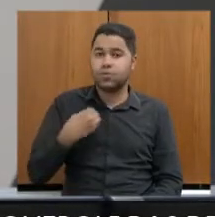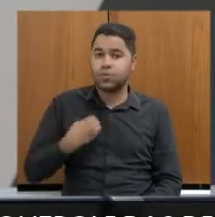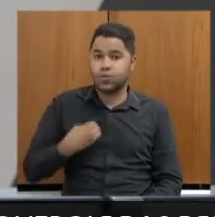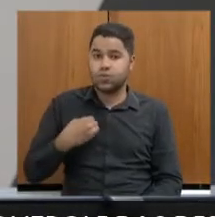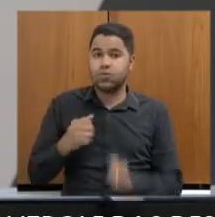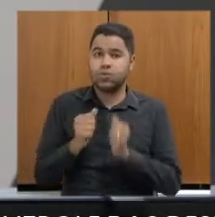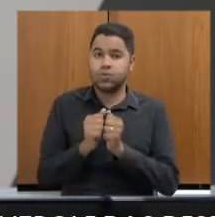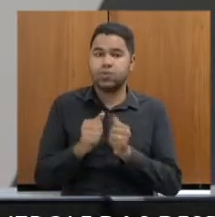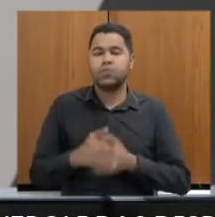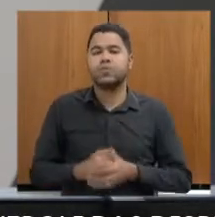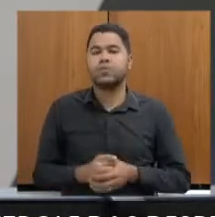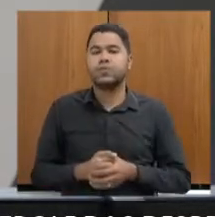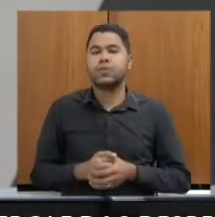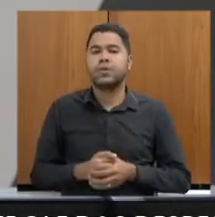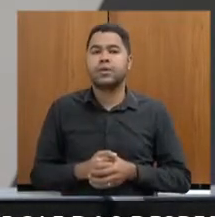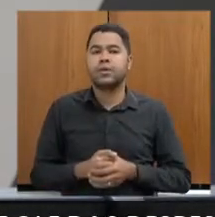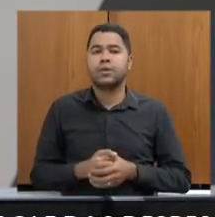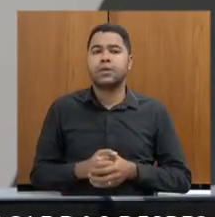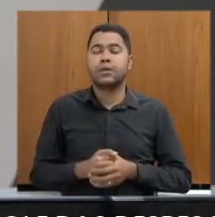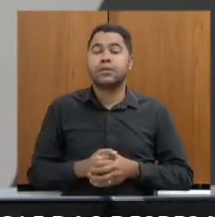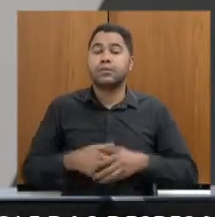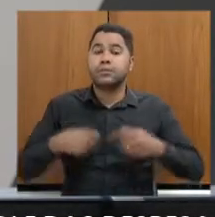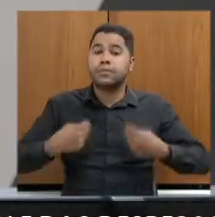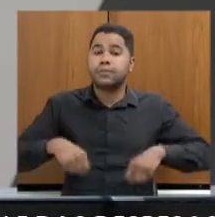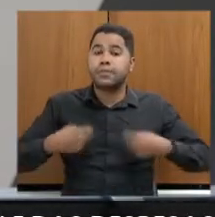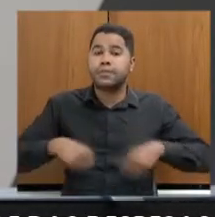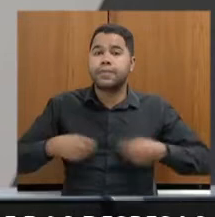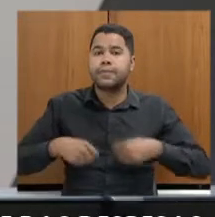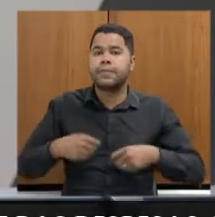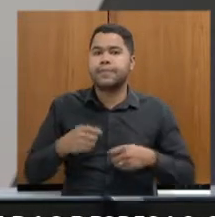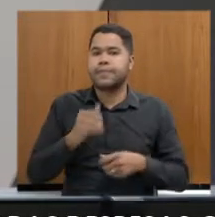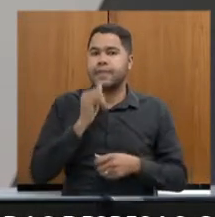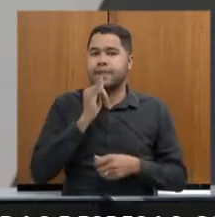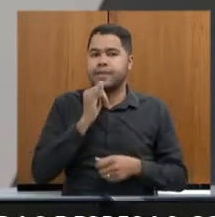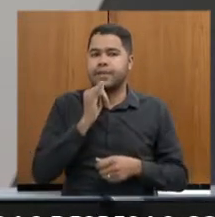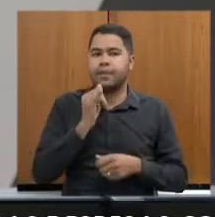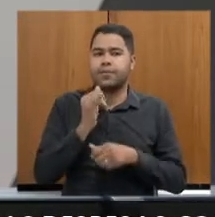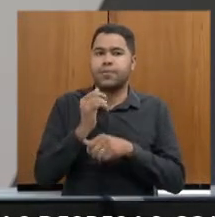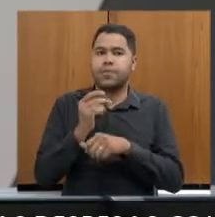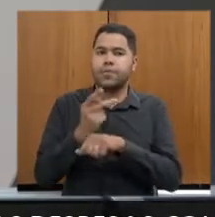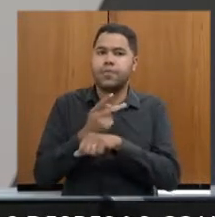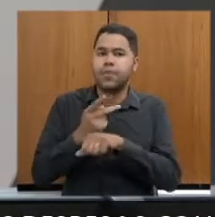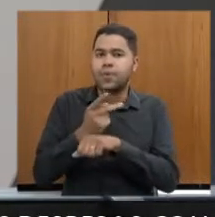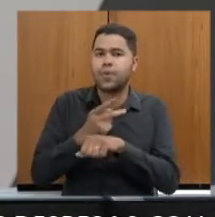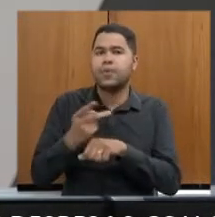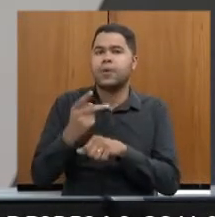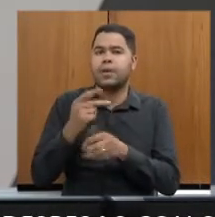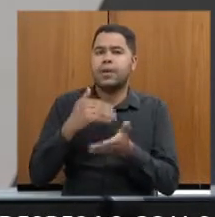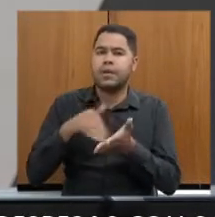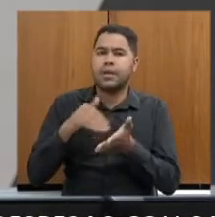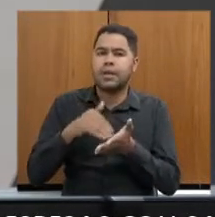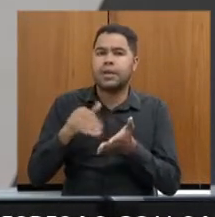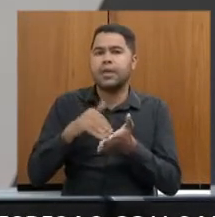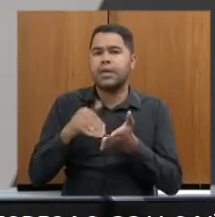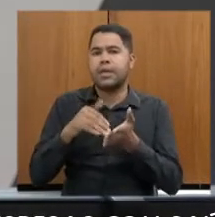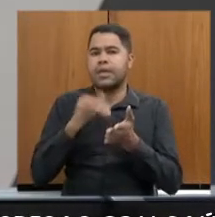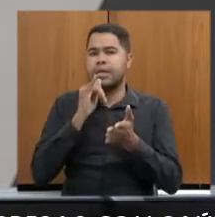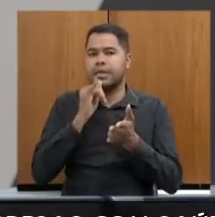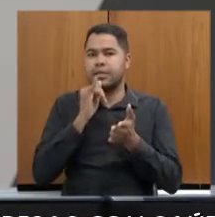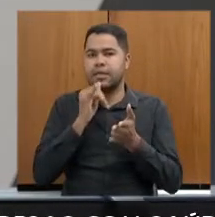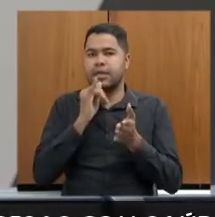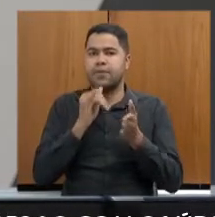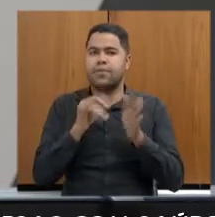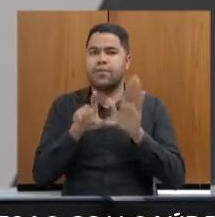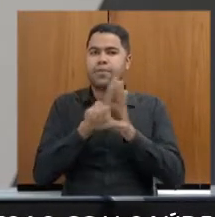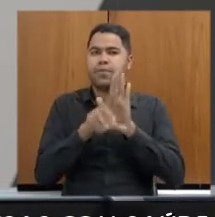junto eu gostaria muito de cada vez mais a gente não procurar a secretaria de saúde com emendas para carros para